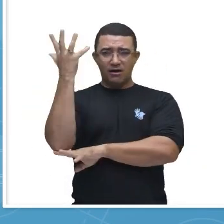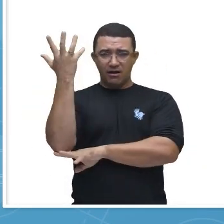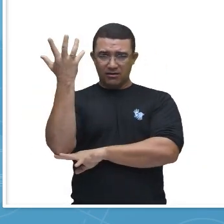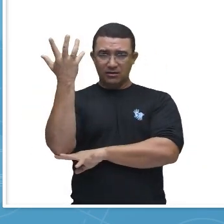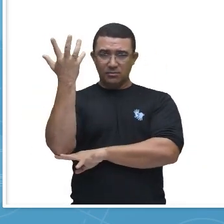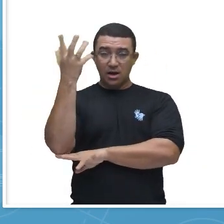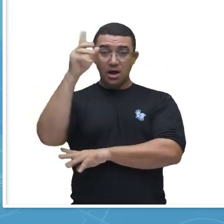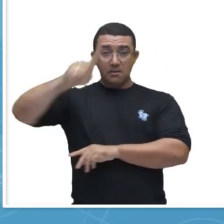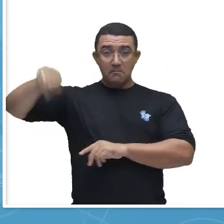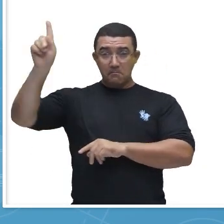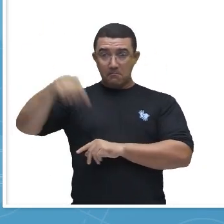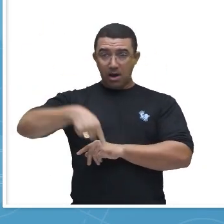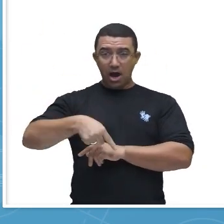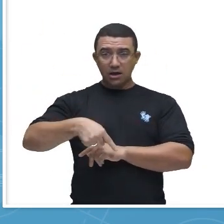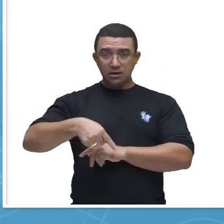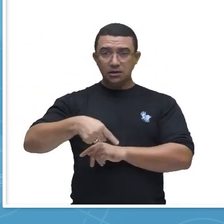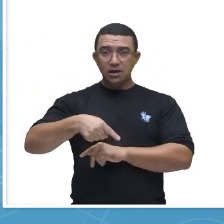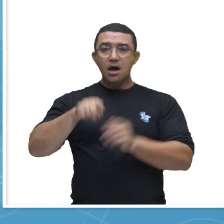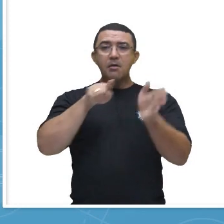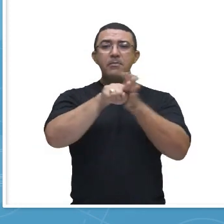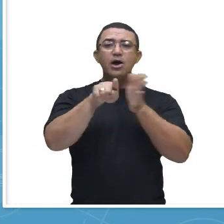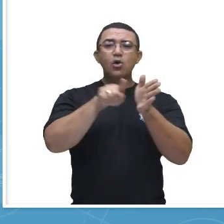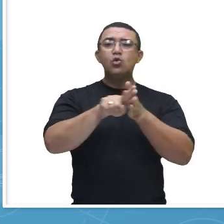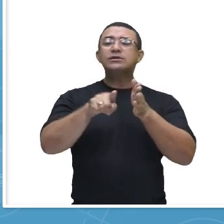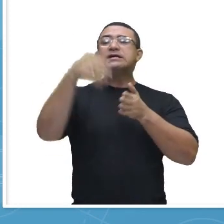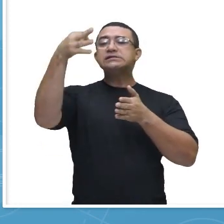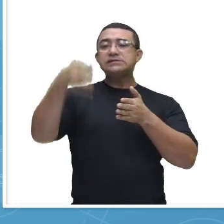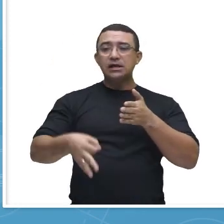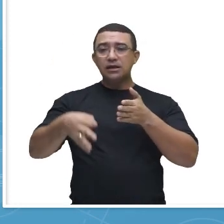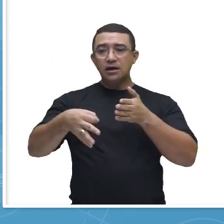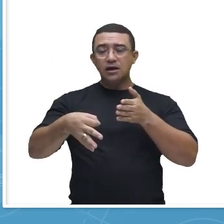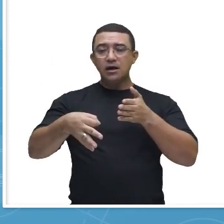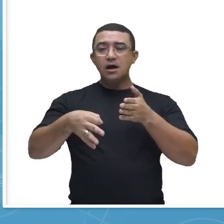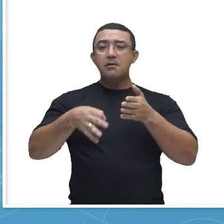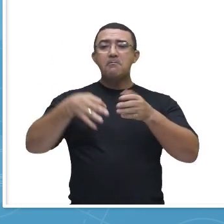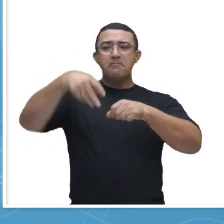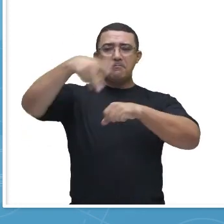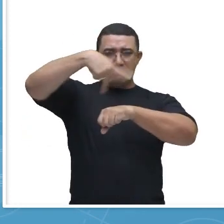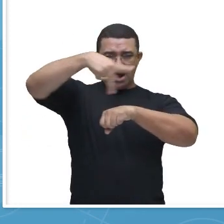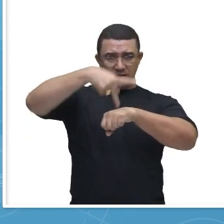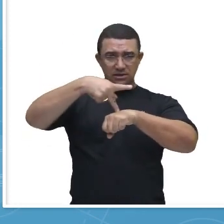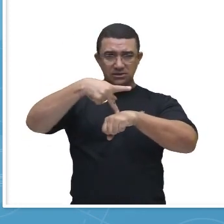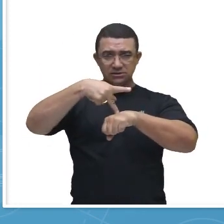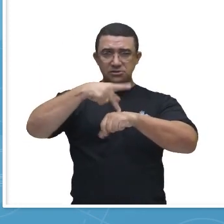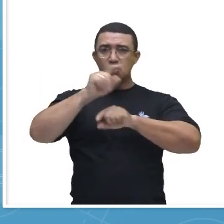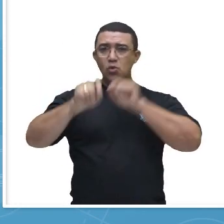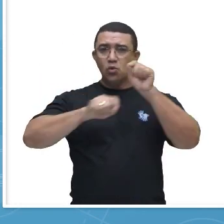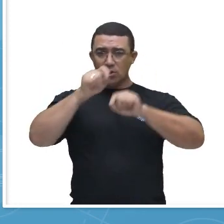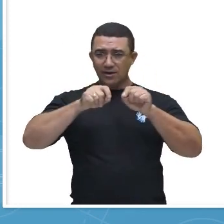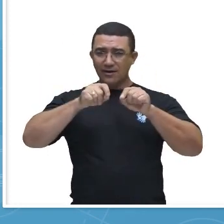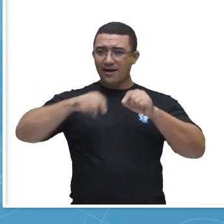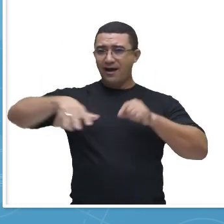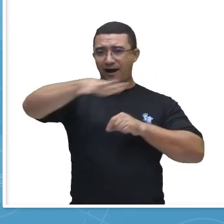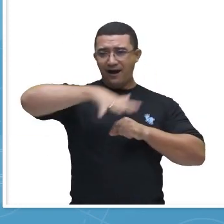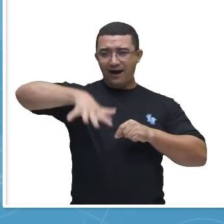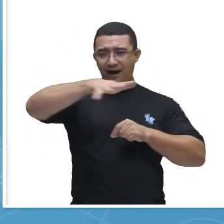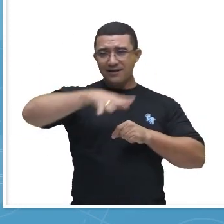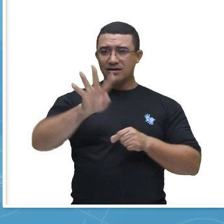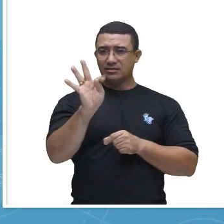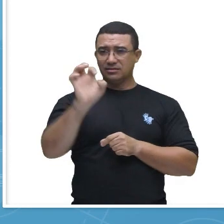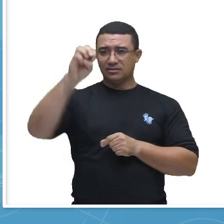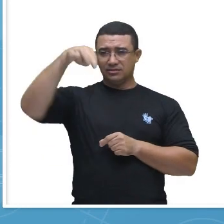Marque a alternativa que indica países que se encontram, tá, na zona